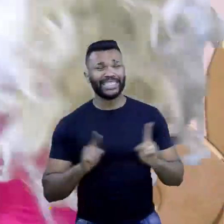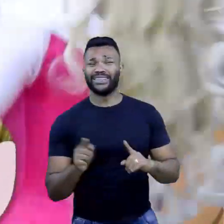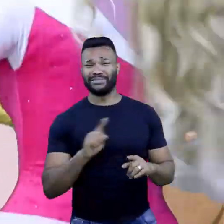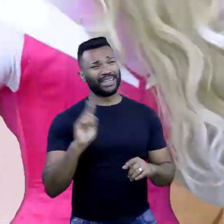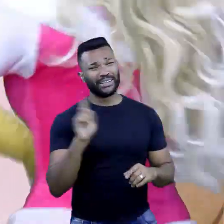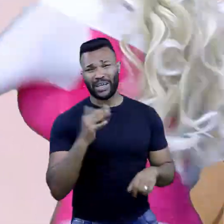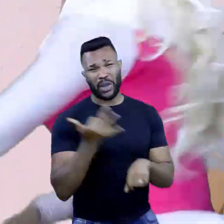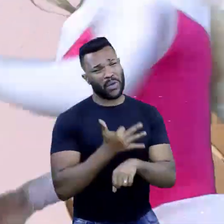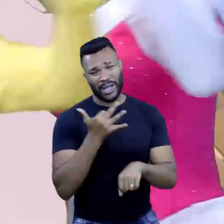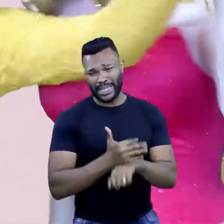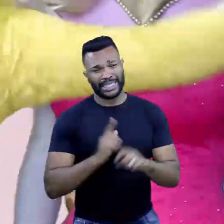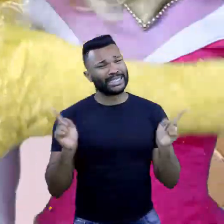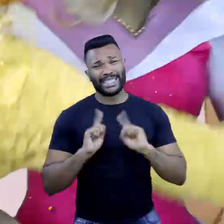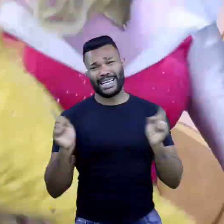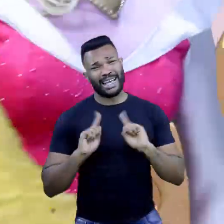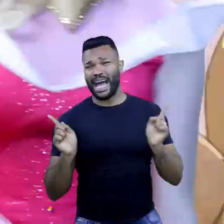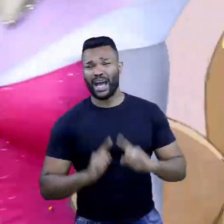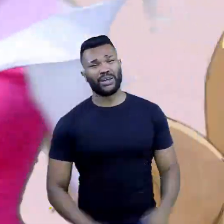mais.